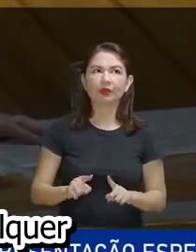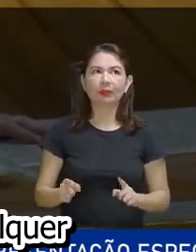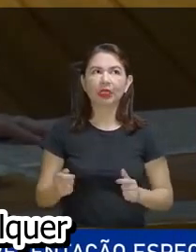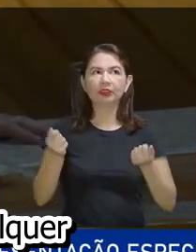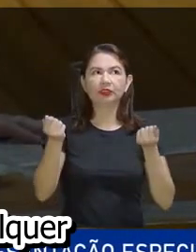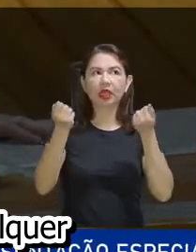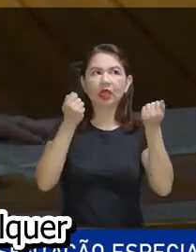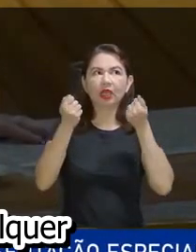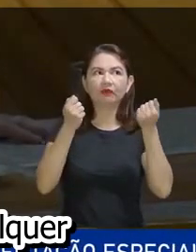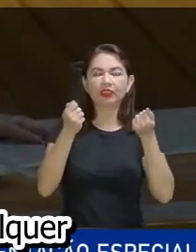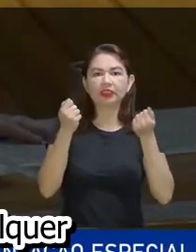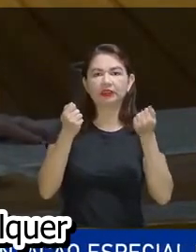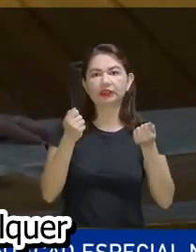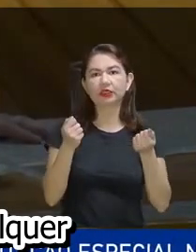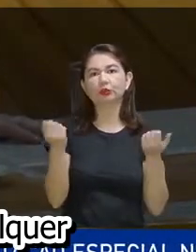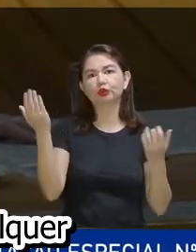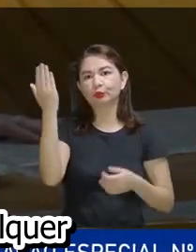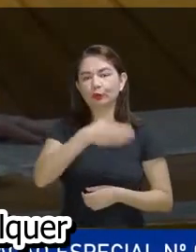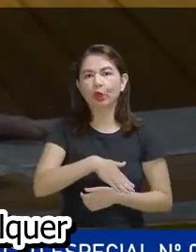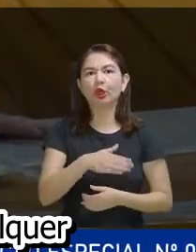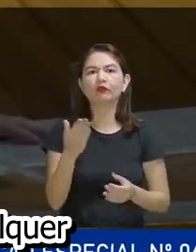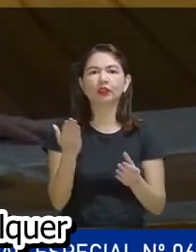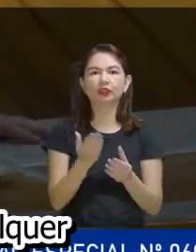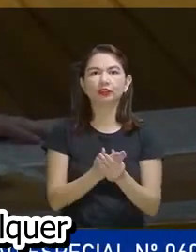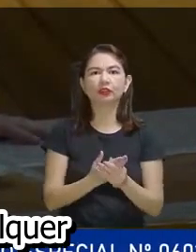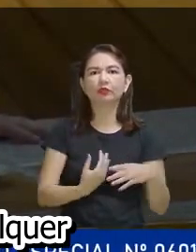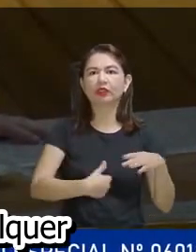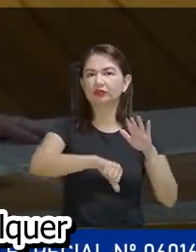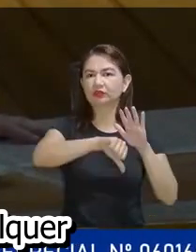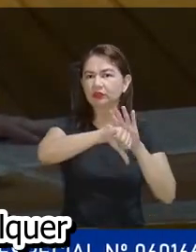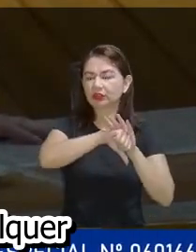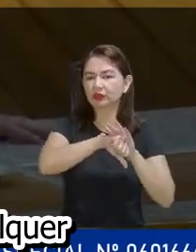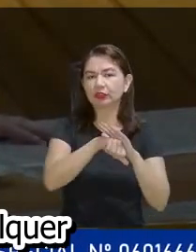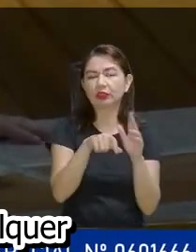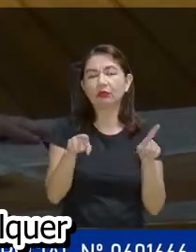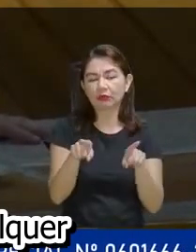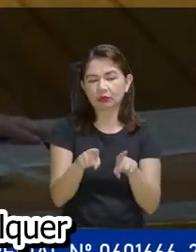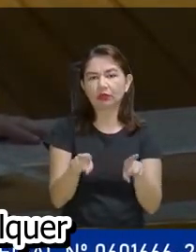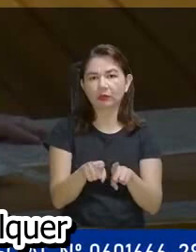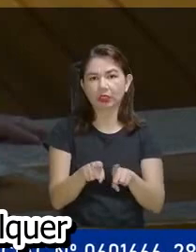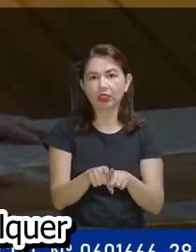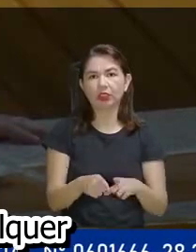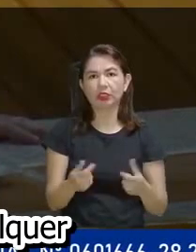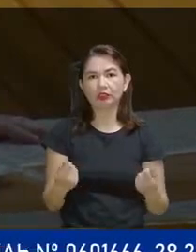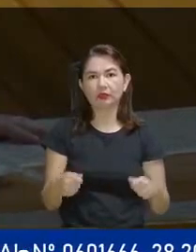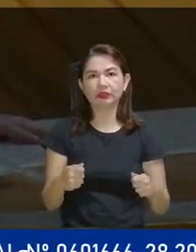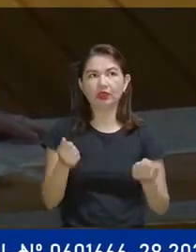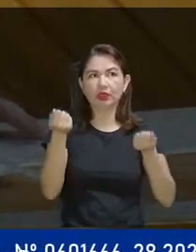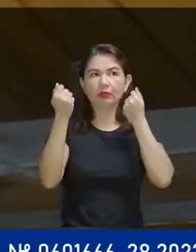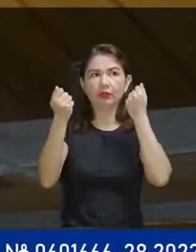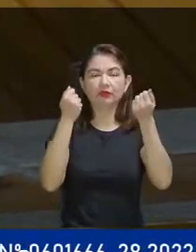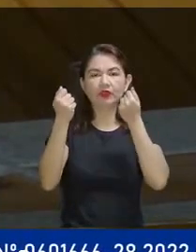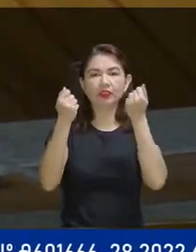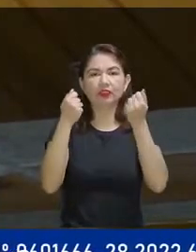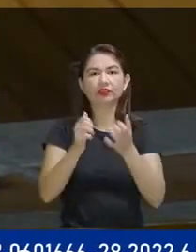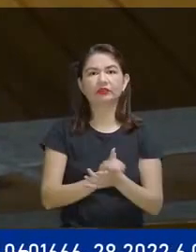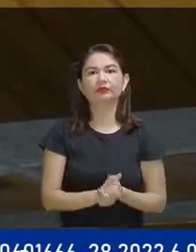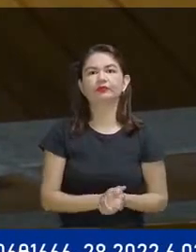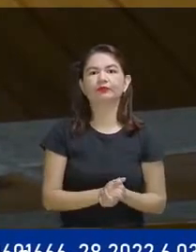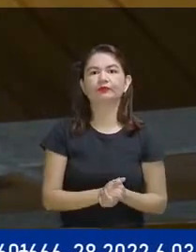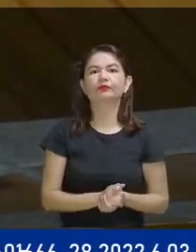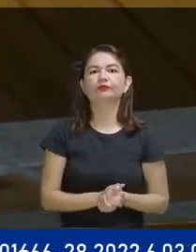prova, em qualquer processo, e no processo criminal não é diferente, ela tem que ser uma análise feita